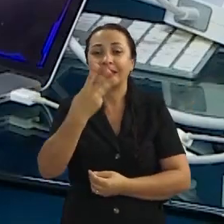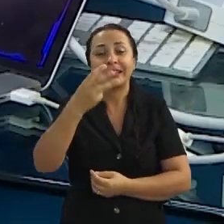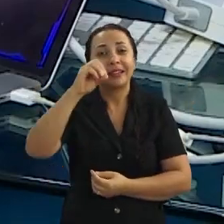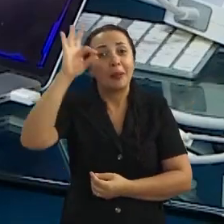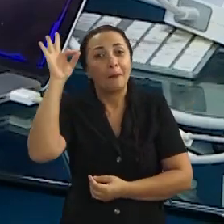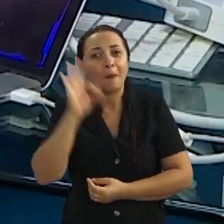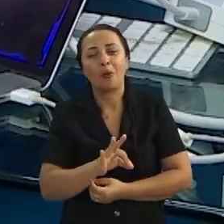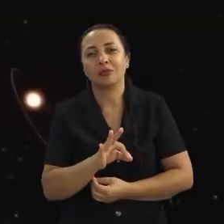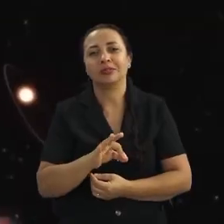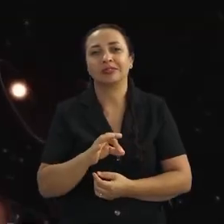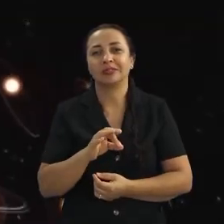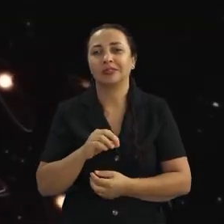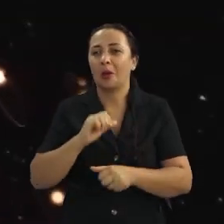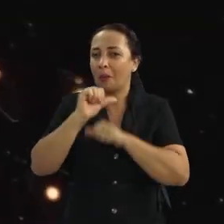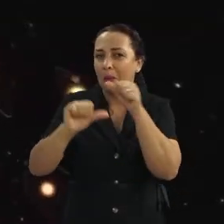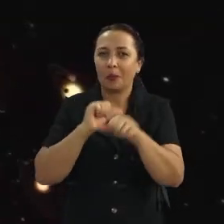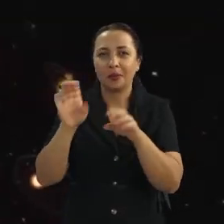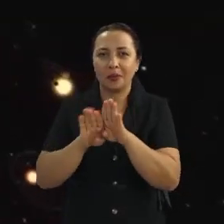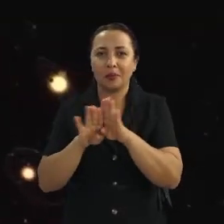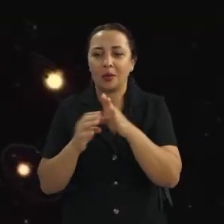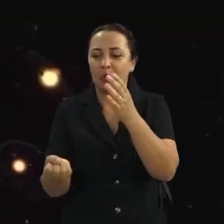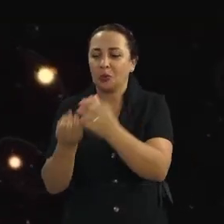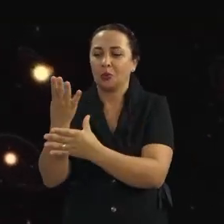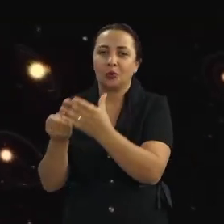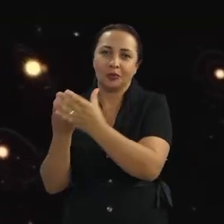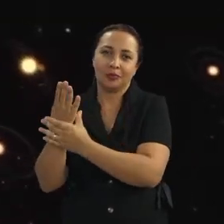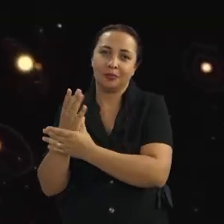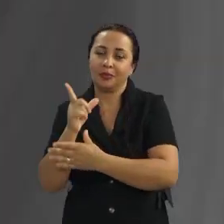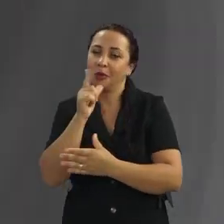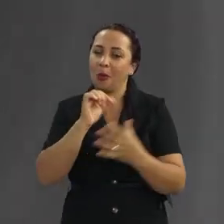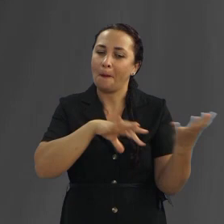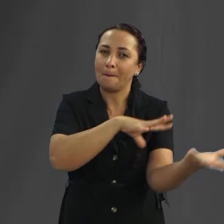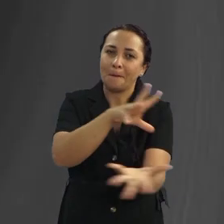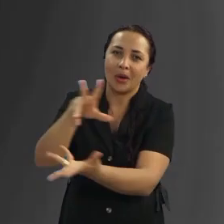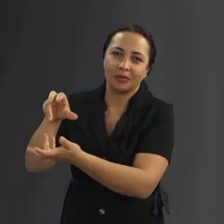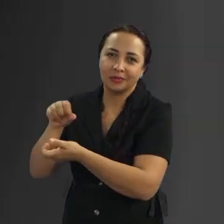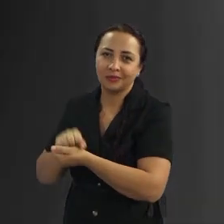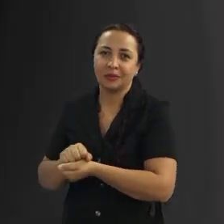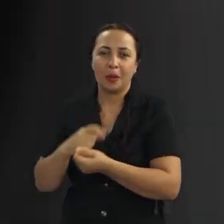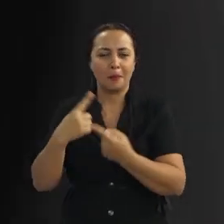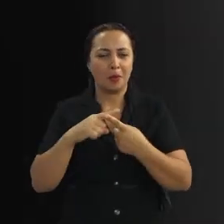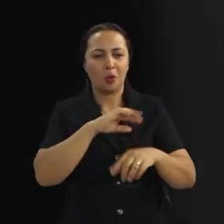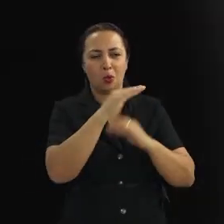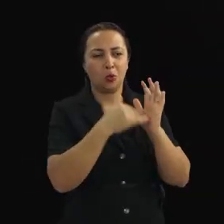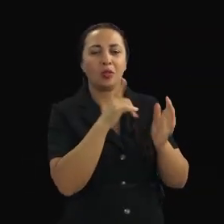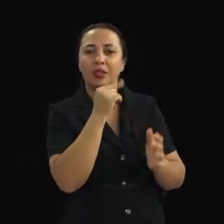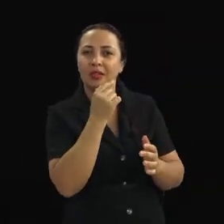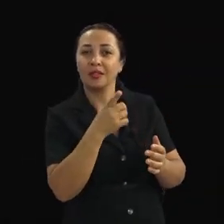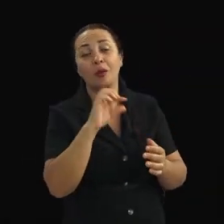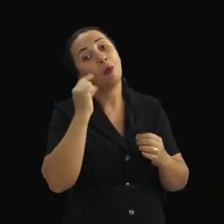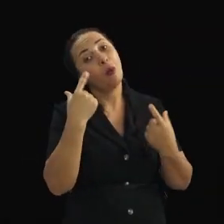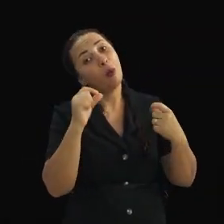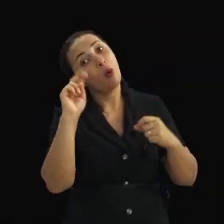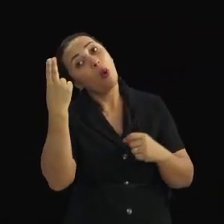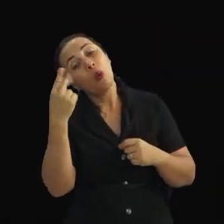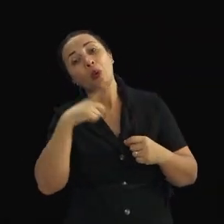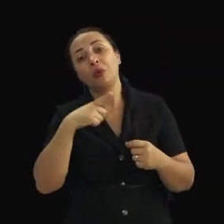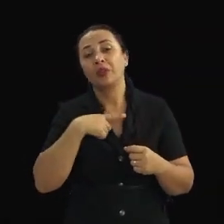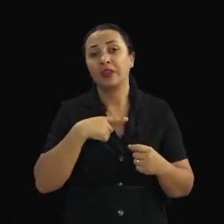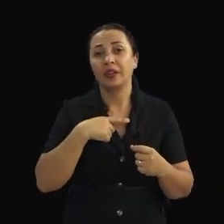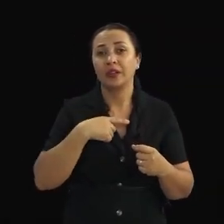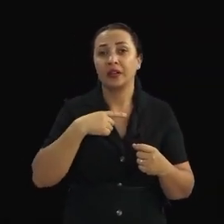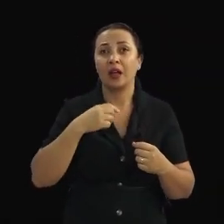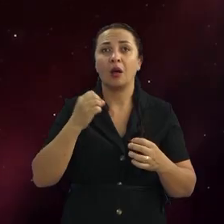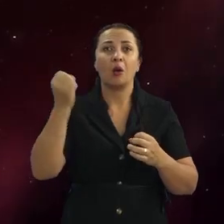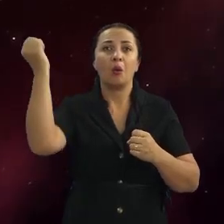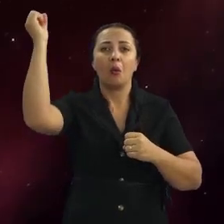revoluciona um pouco o entendimento sobre o surgimento dos planetas a gente achava que toda água que aparece no planeta ou teria